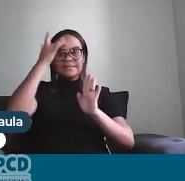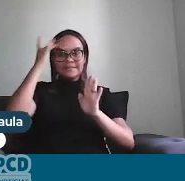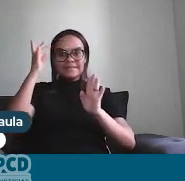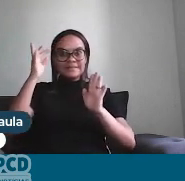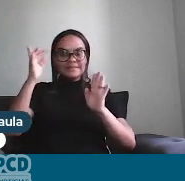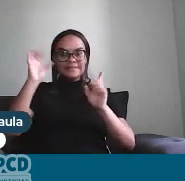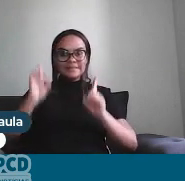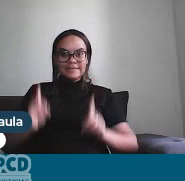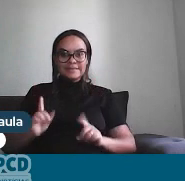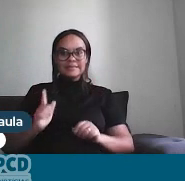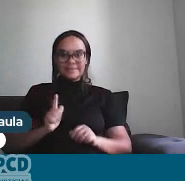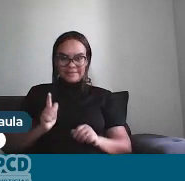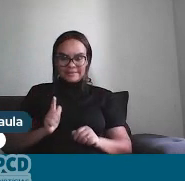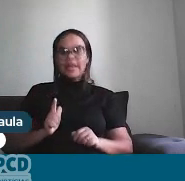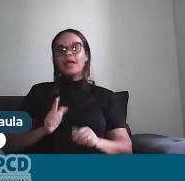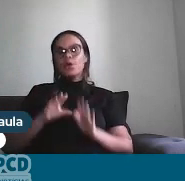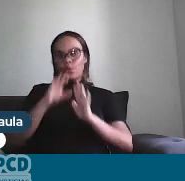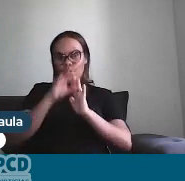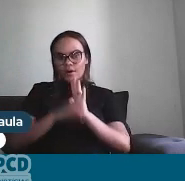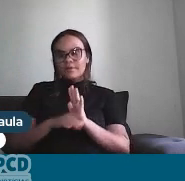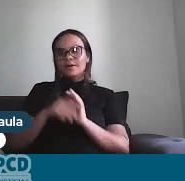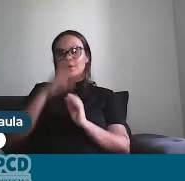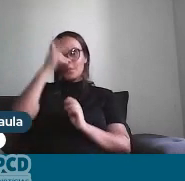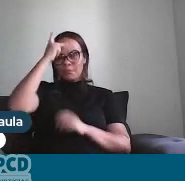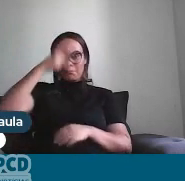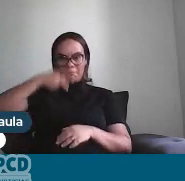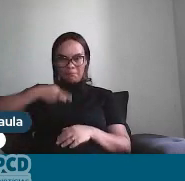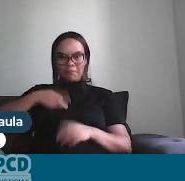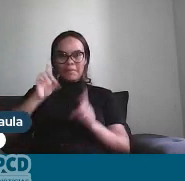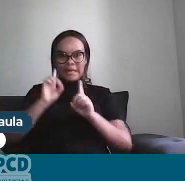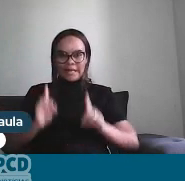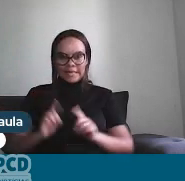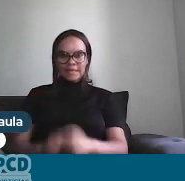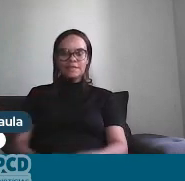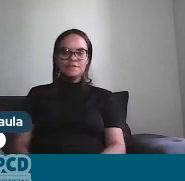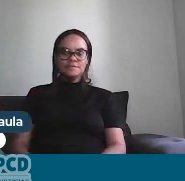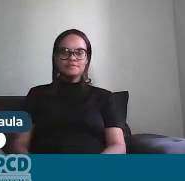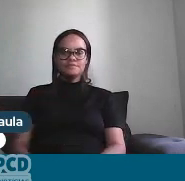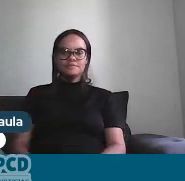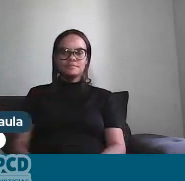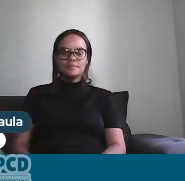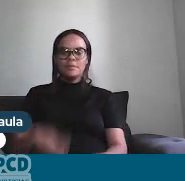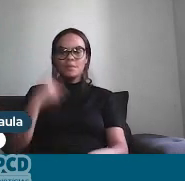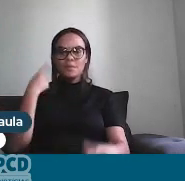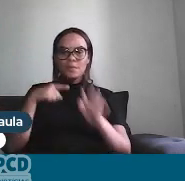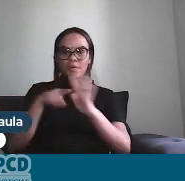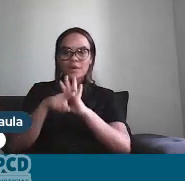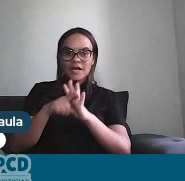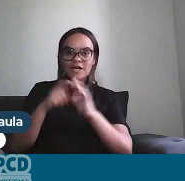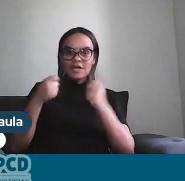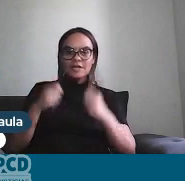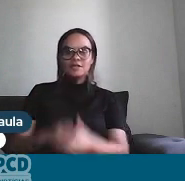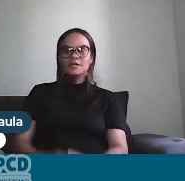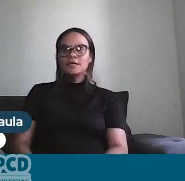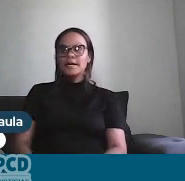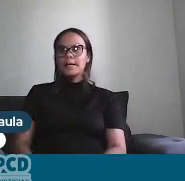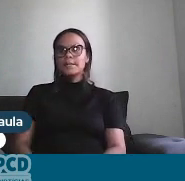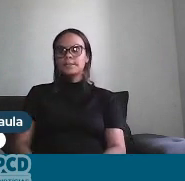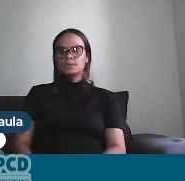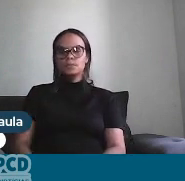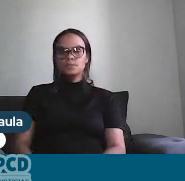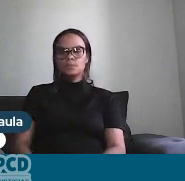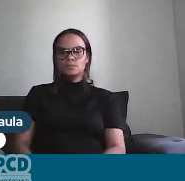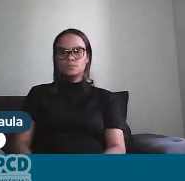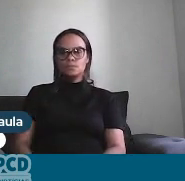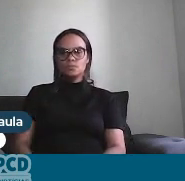Essa tem a noção de que é uma pessoa com deficiência. Então, as perguntas precisam ser